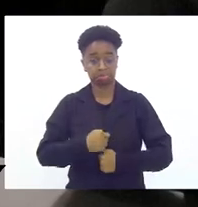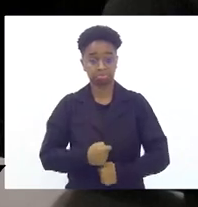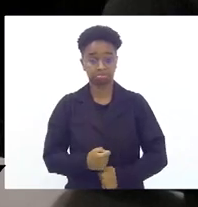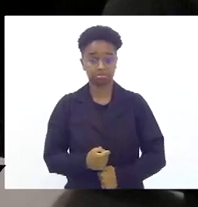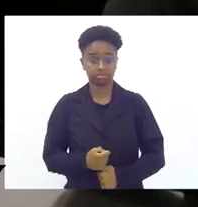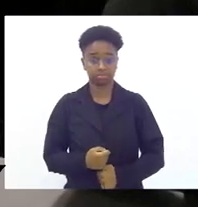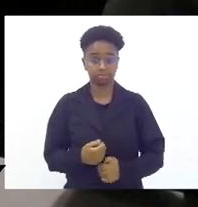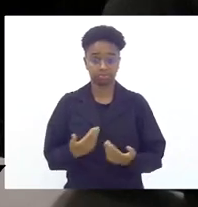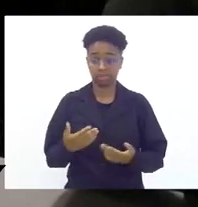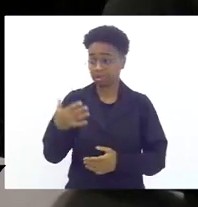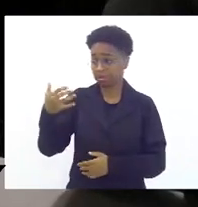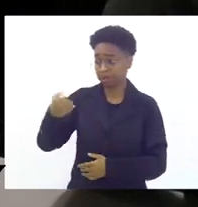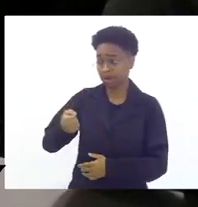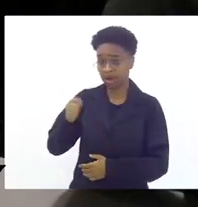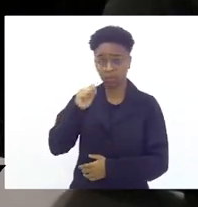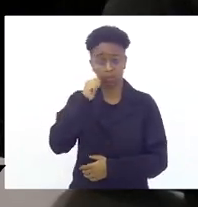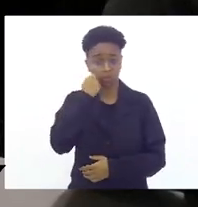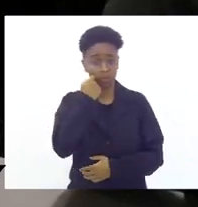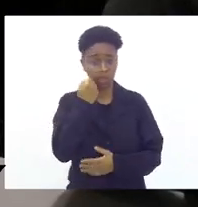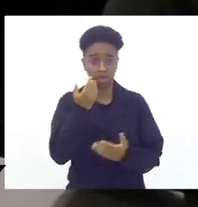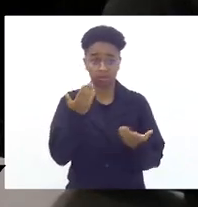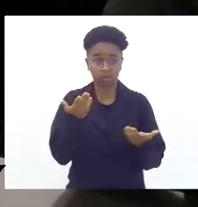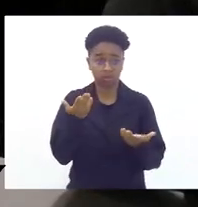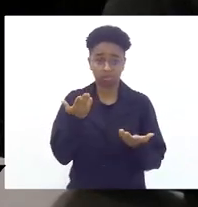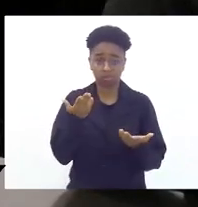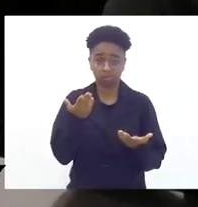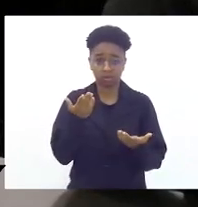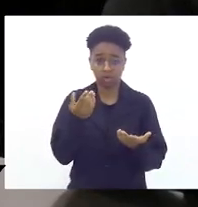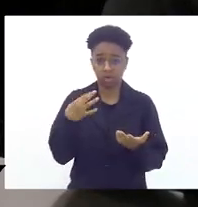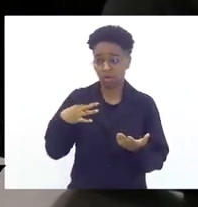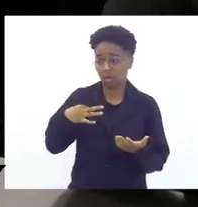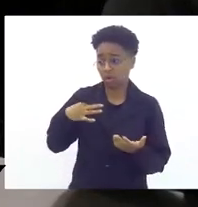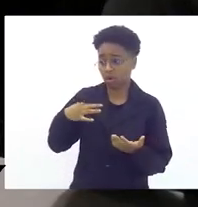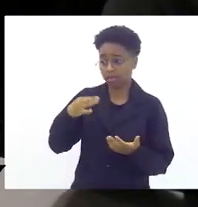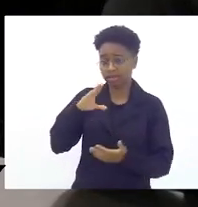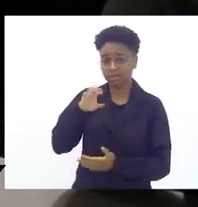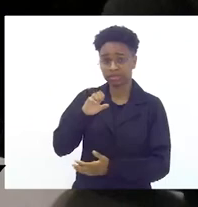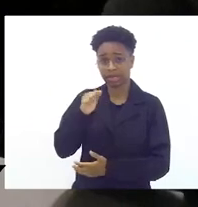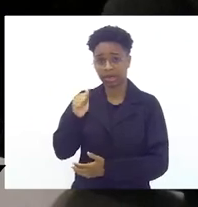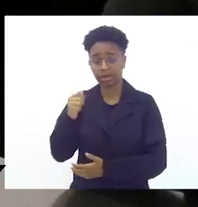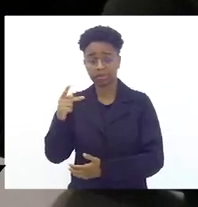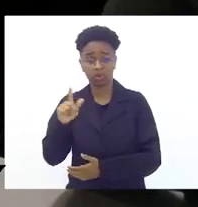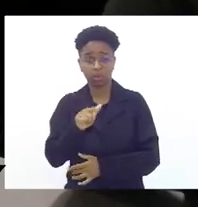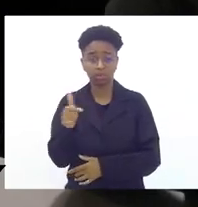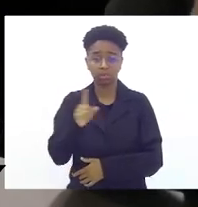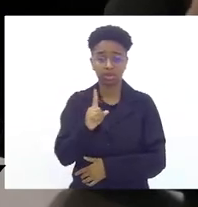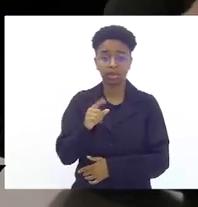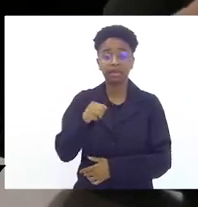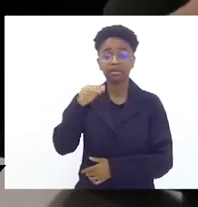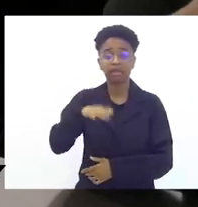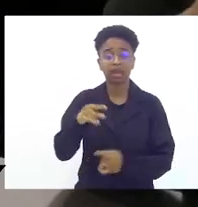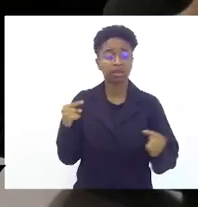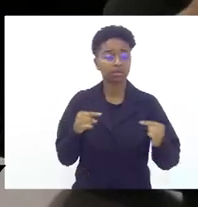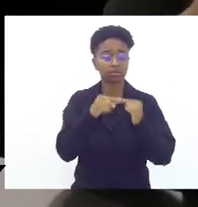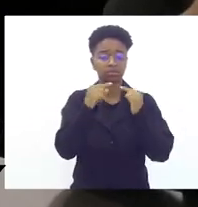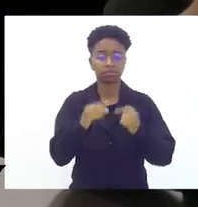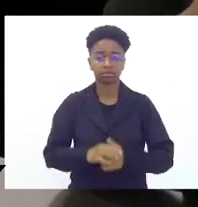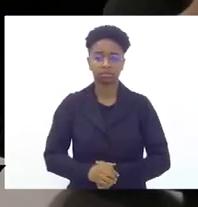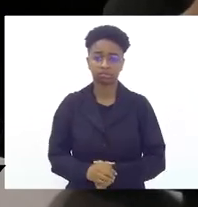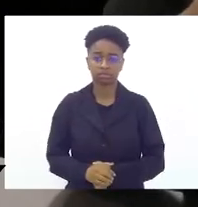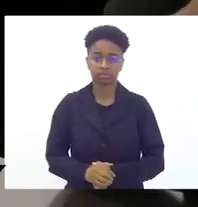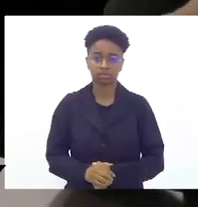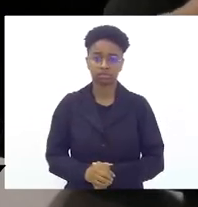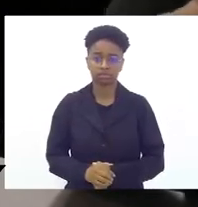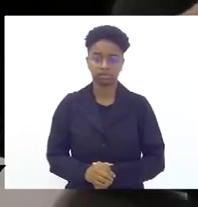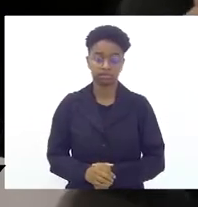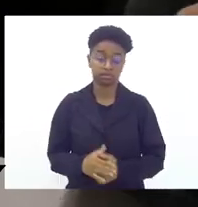é um branco um negro né é um vestido com roupa da SEAP e outro não quem que essa vítima vai reconhecer né